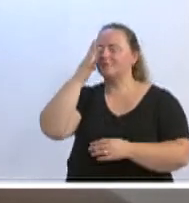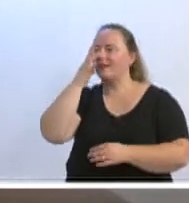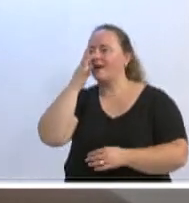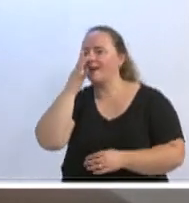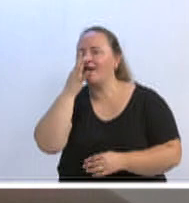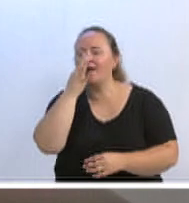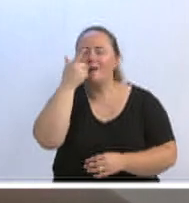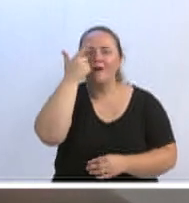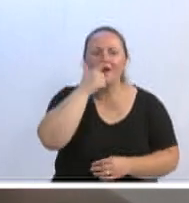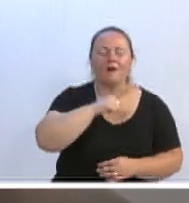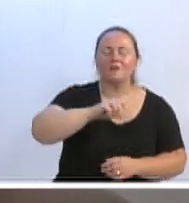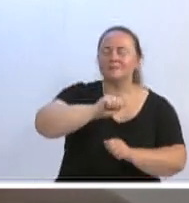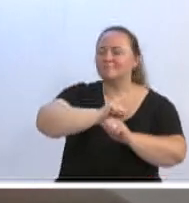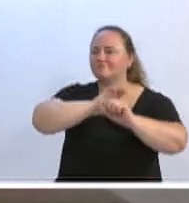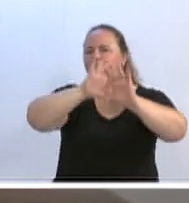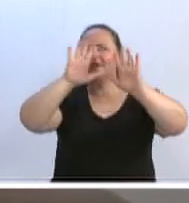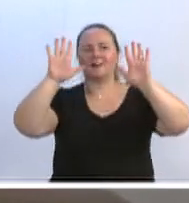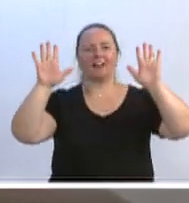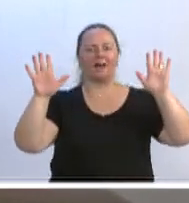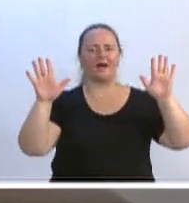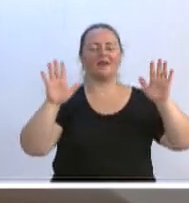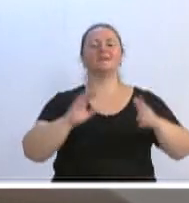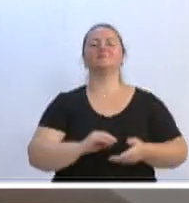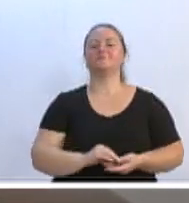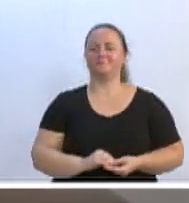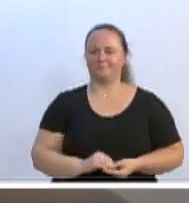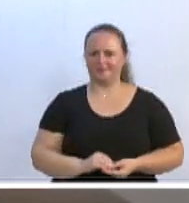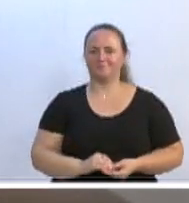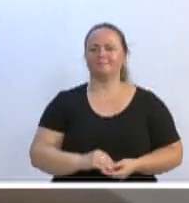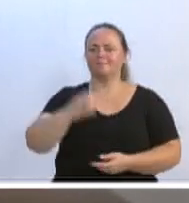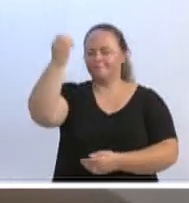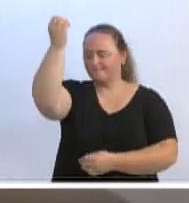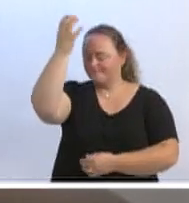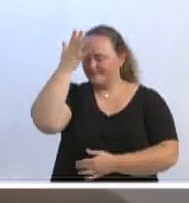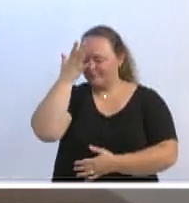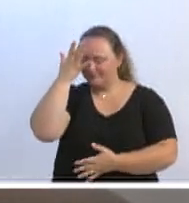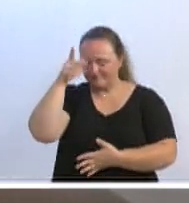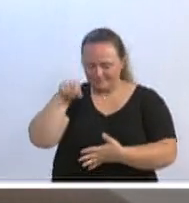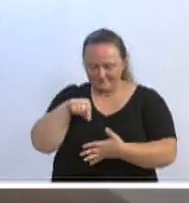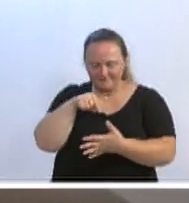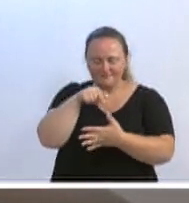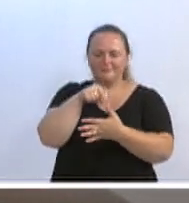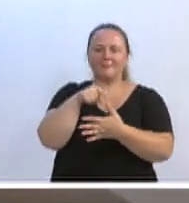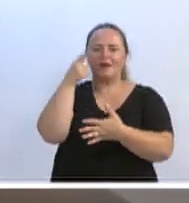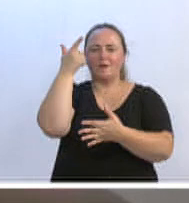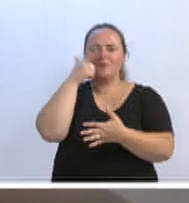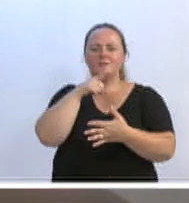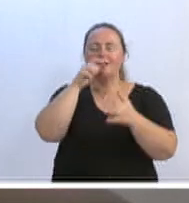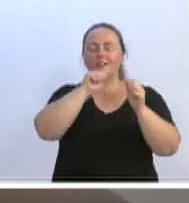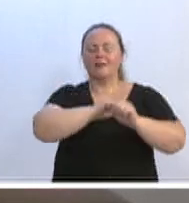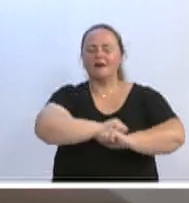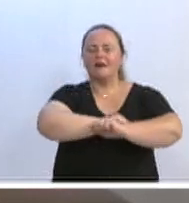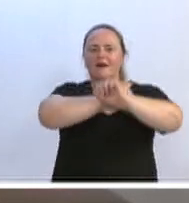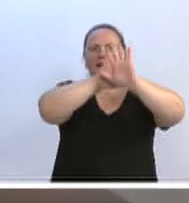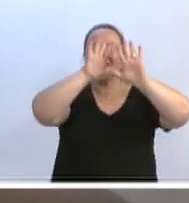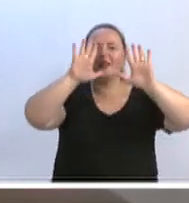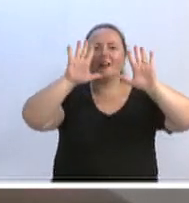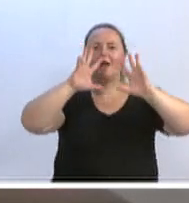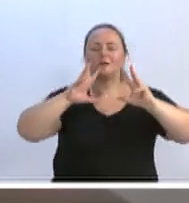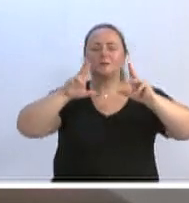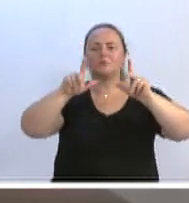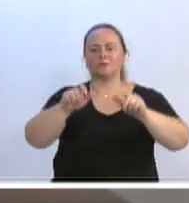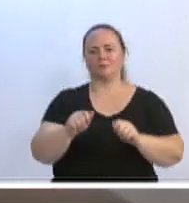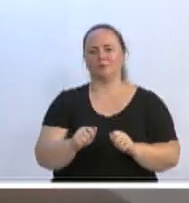a luz. Ou seja, na revelação do Espírito, nesta quinta medida, nós veremos a luz eterna do Senhor,